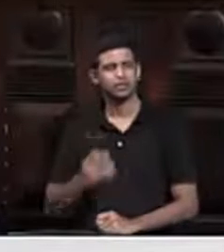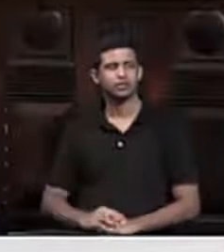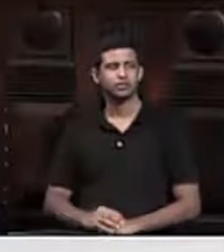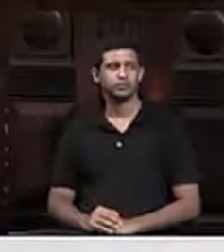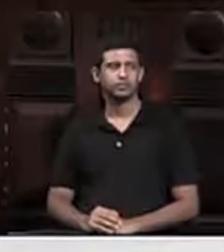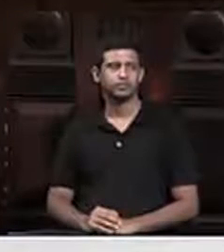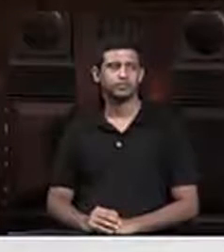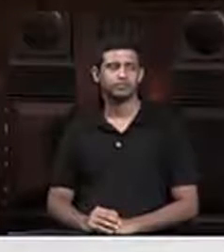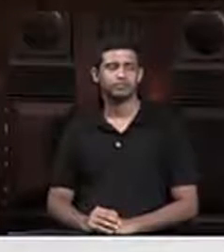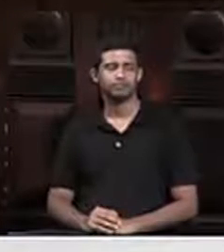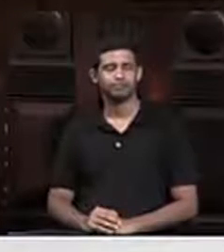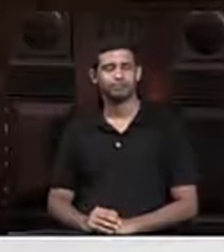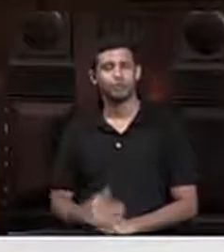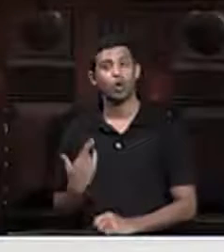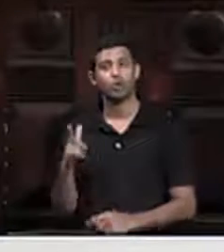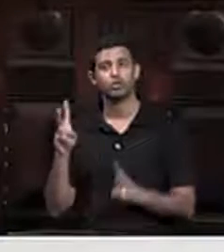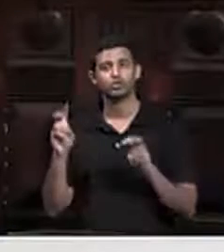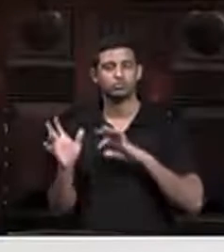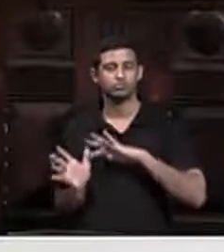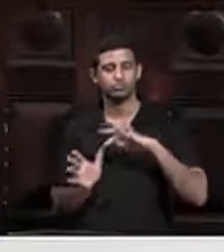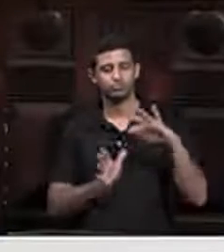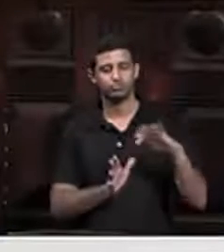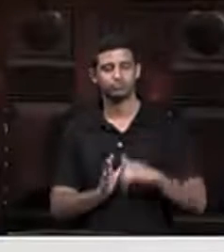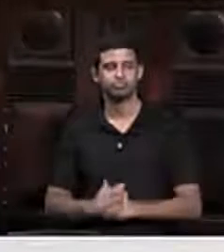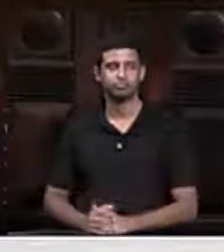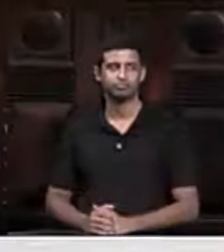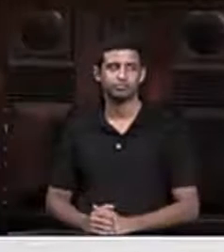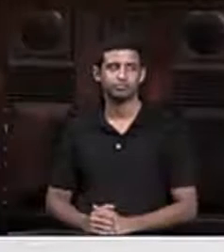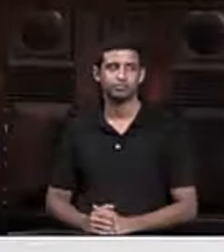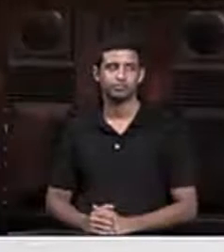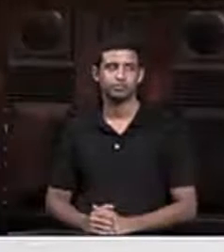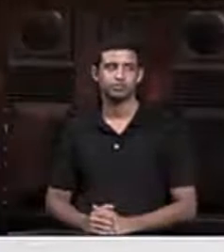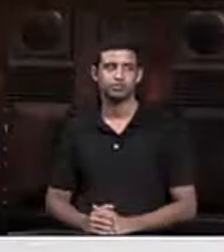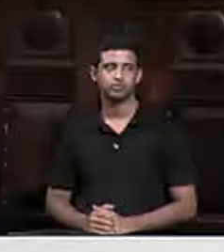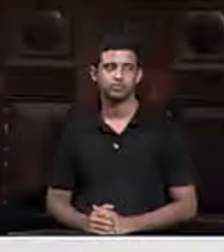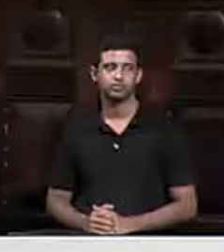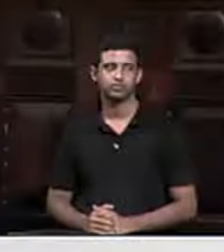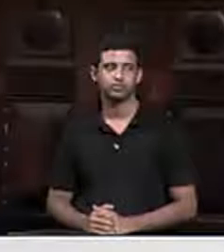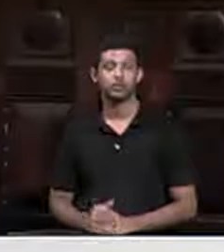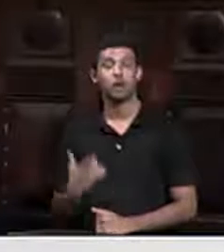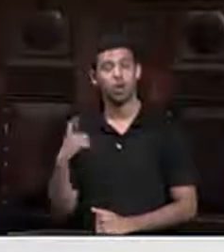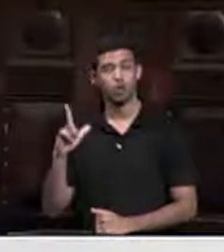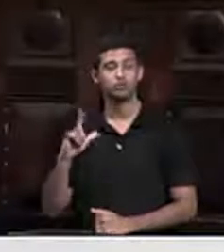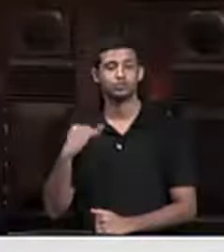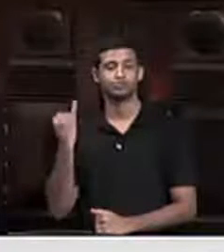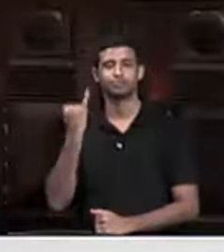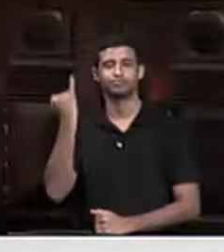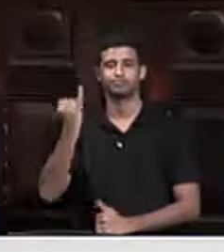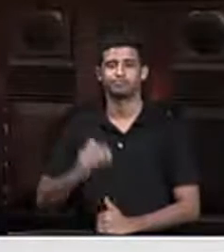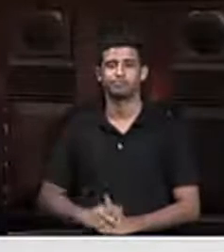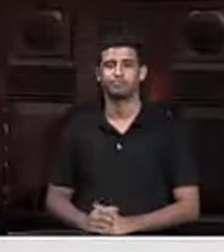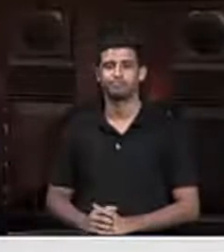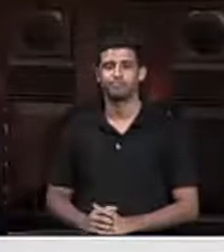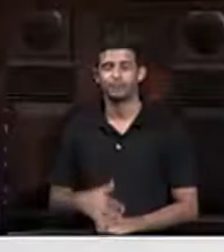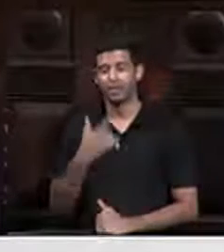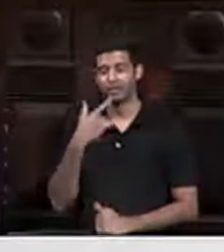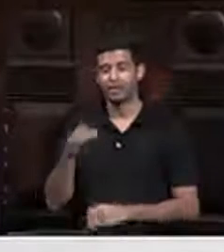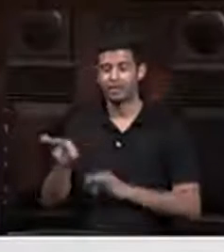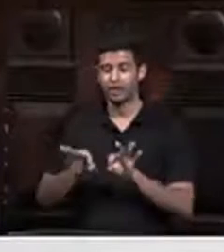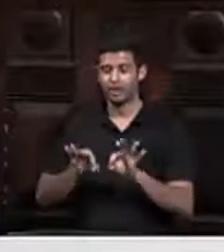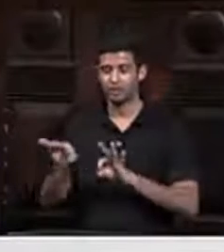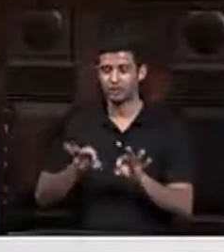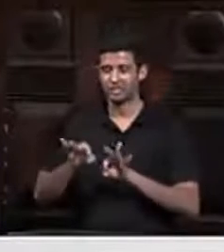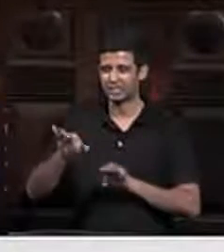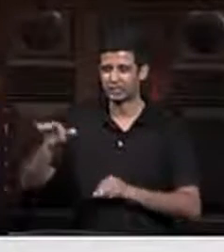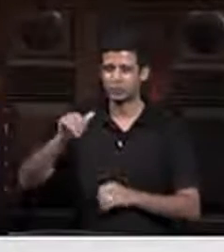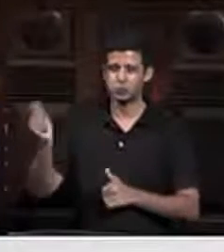Para além disso, presidente, e aí, outro ponto fundamental nesse processo de